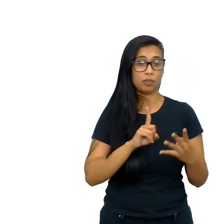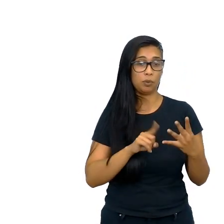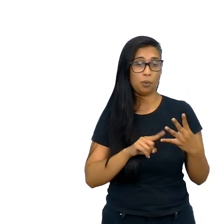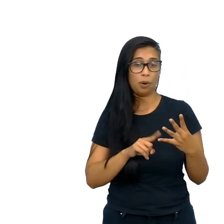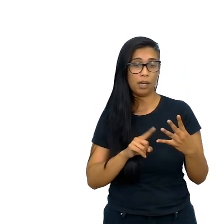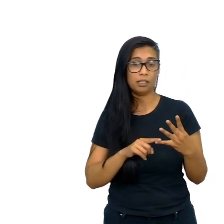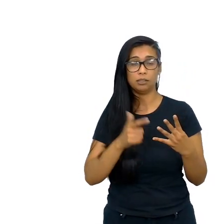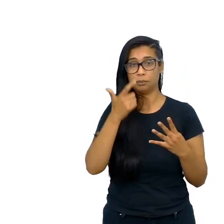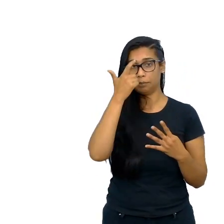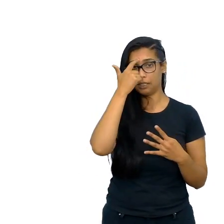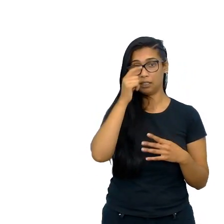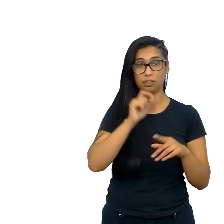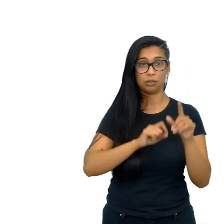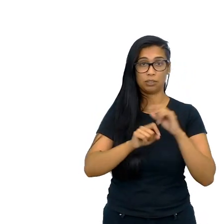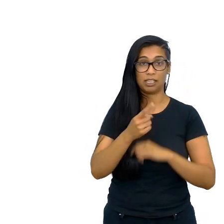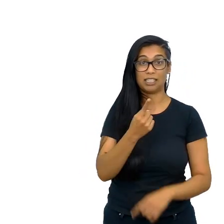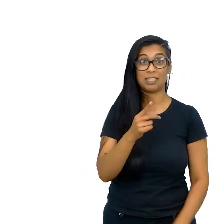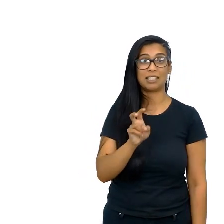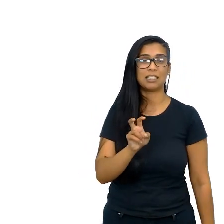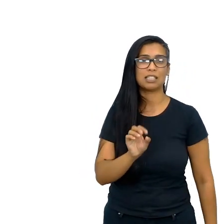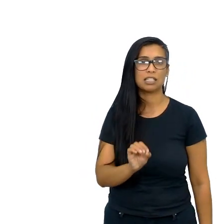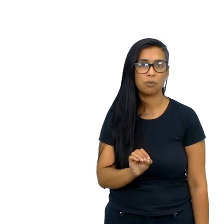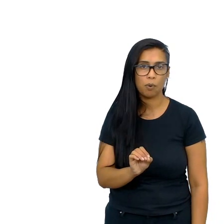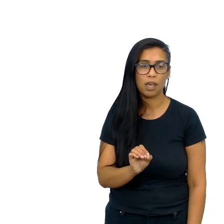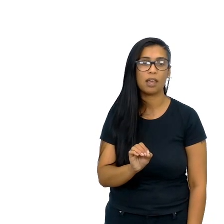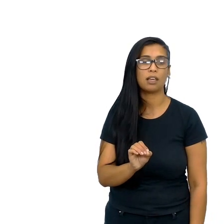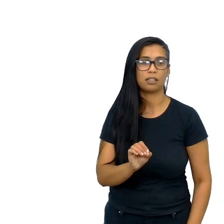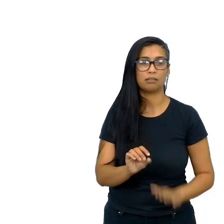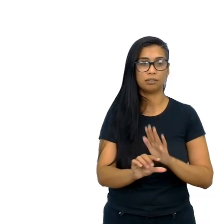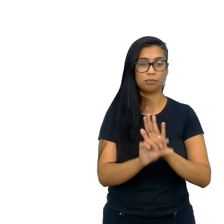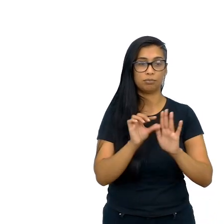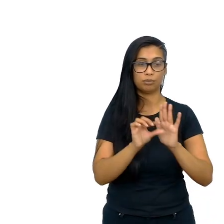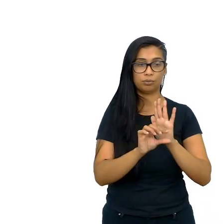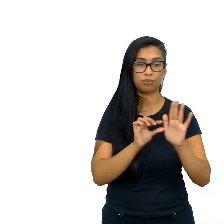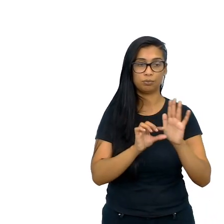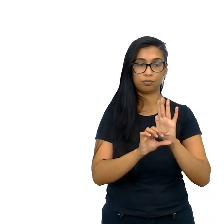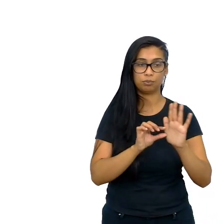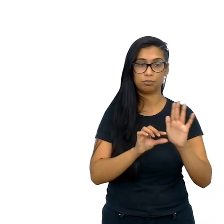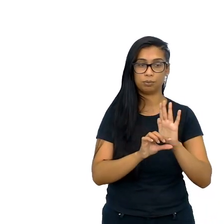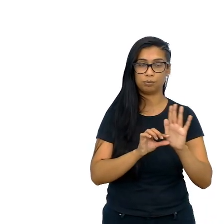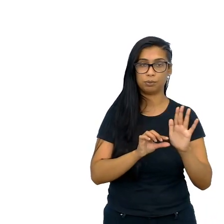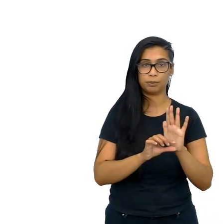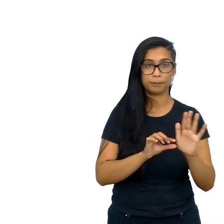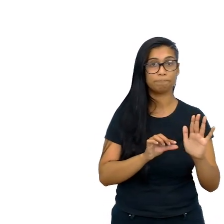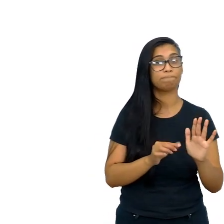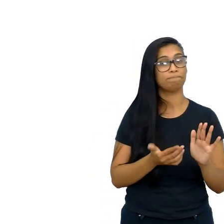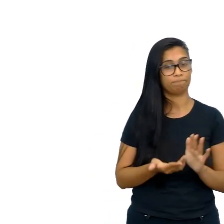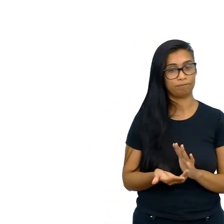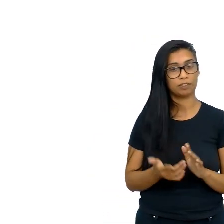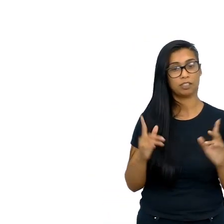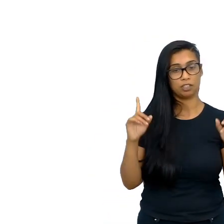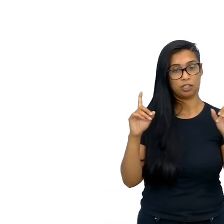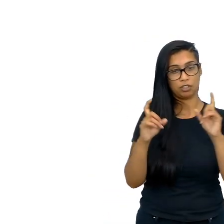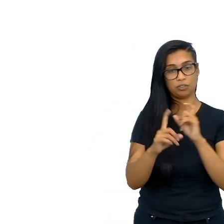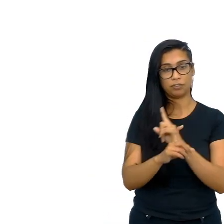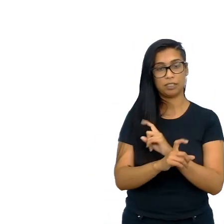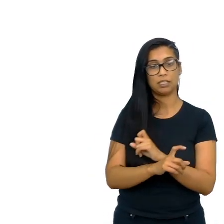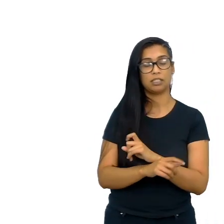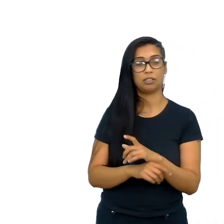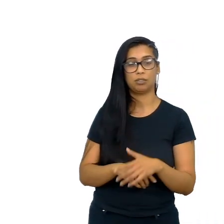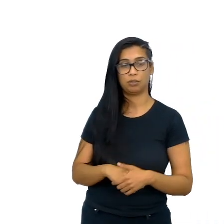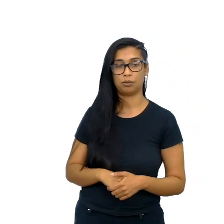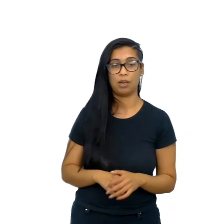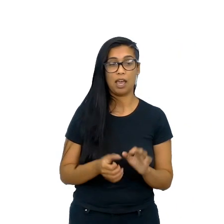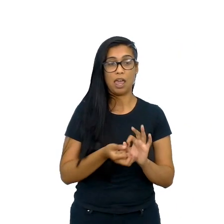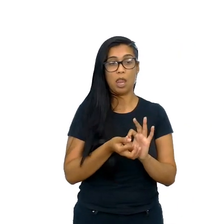temos acima de 150 na escala, nós temos aí a ideia de que o padrão do nível 3 está muito idêntico, mas